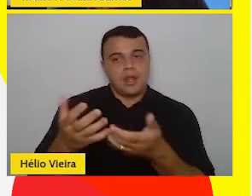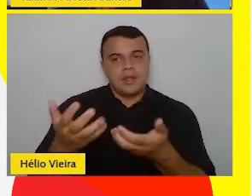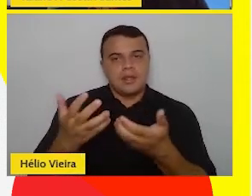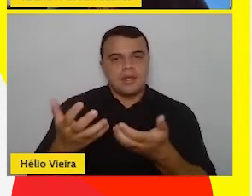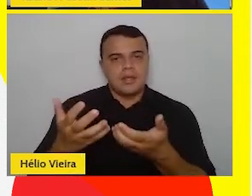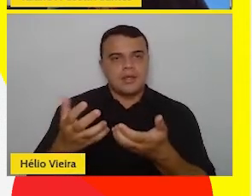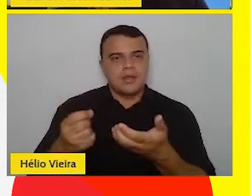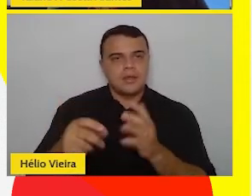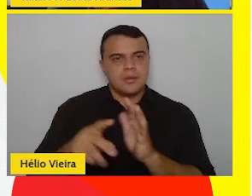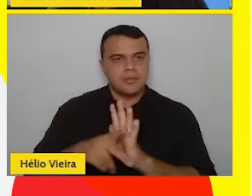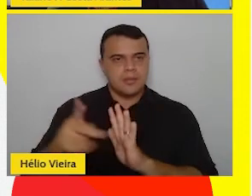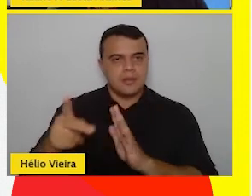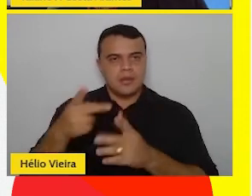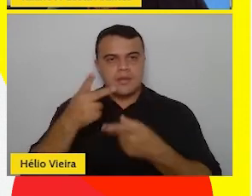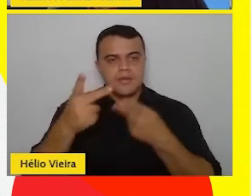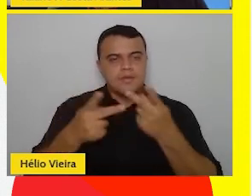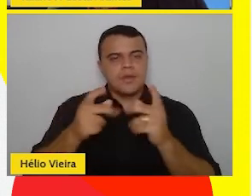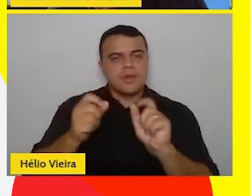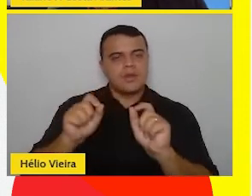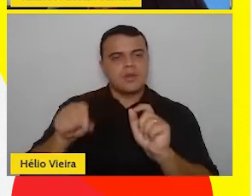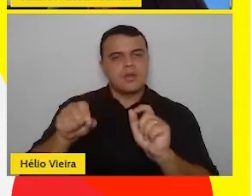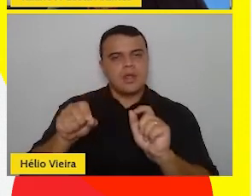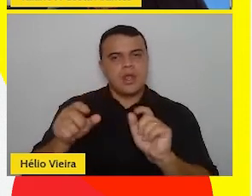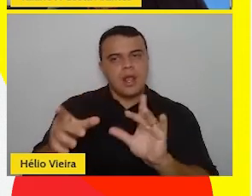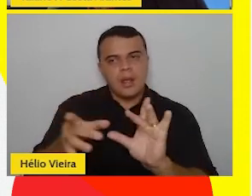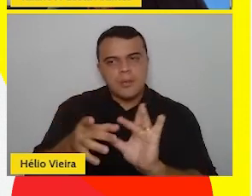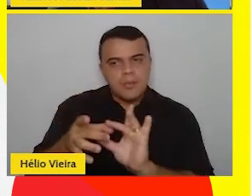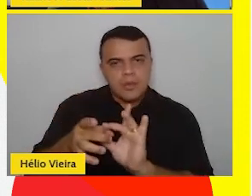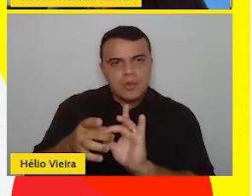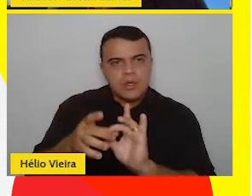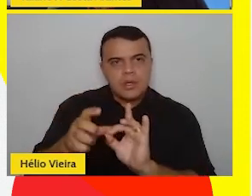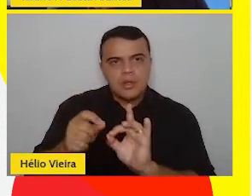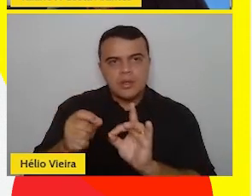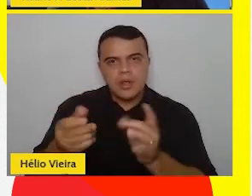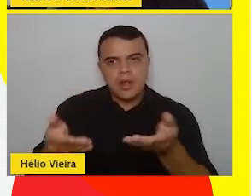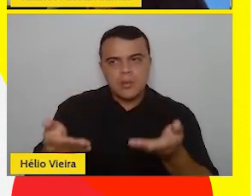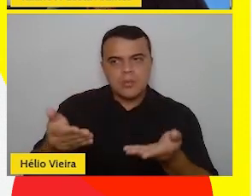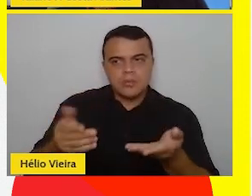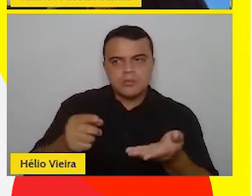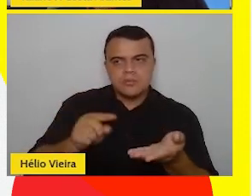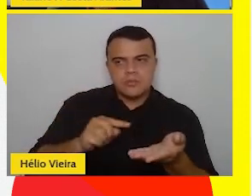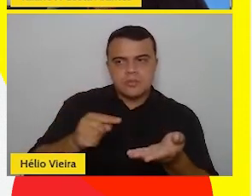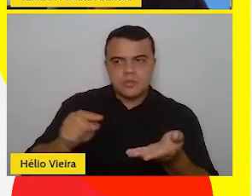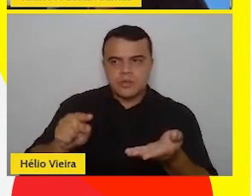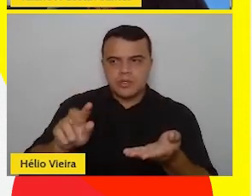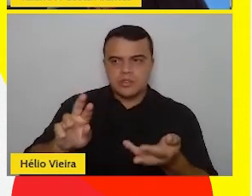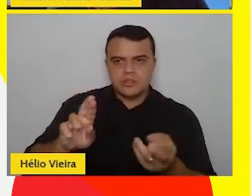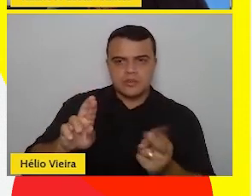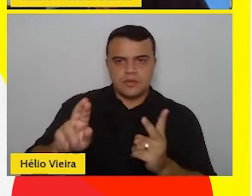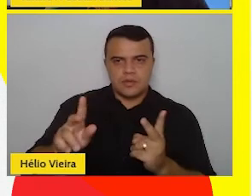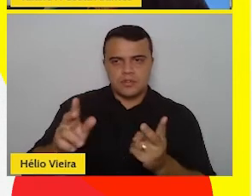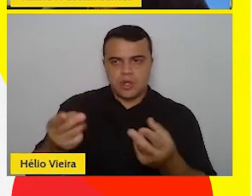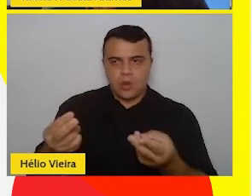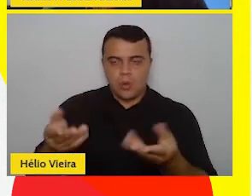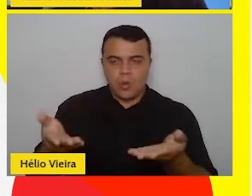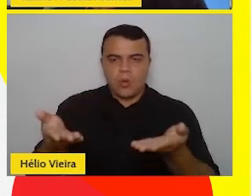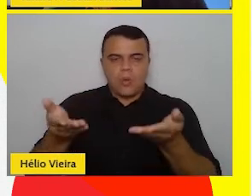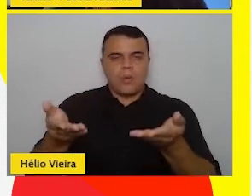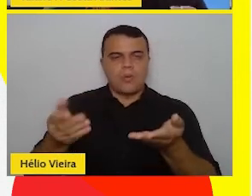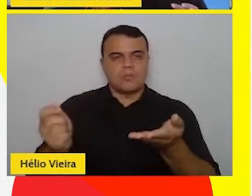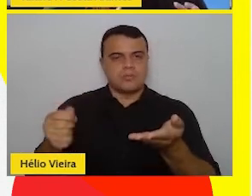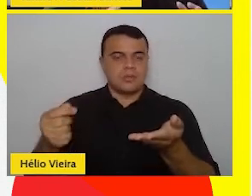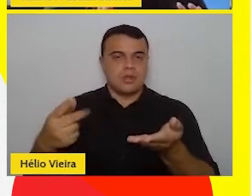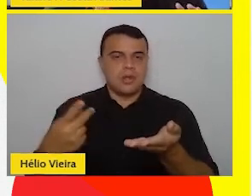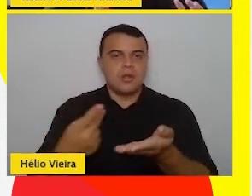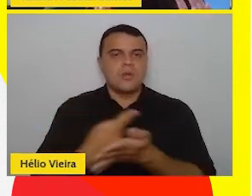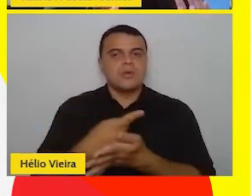O próprio artista fala que através da harmonia de oposição, desiguais, equivalentes. Então, a partir